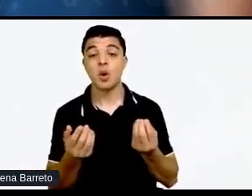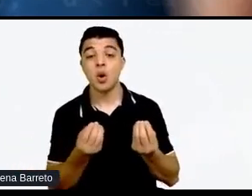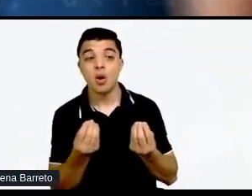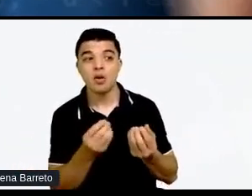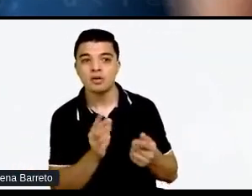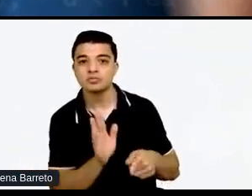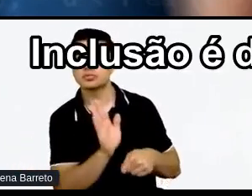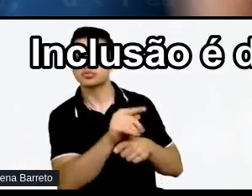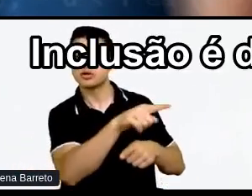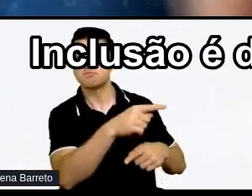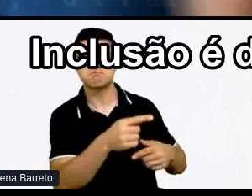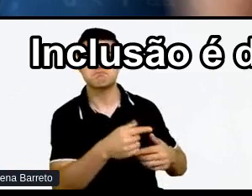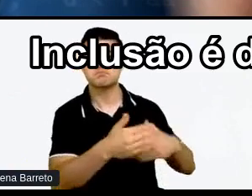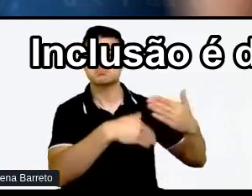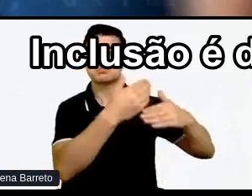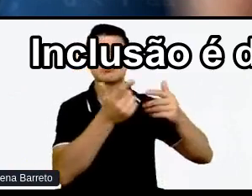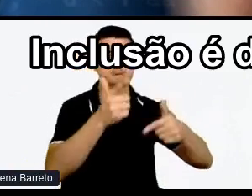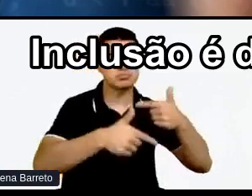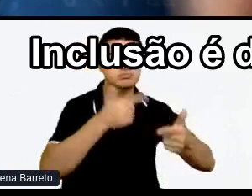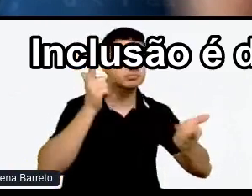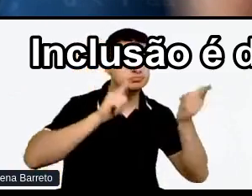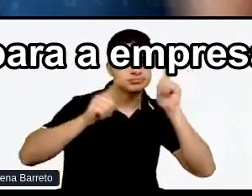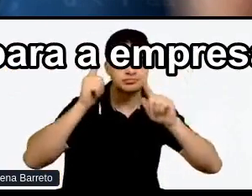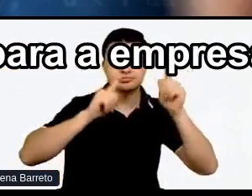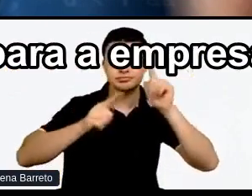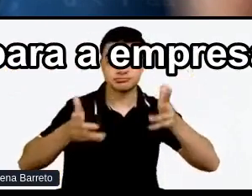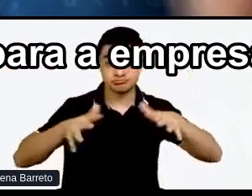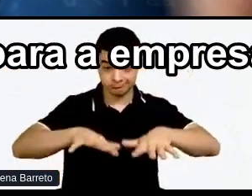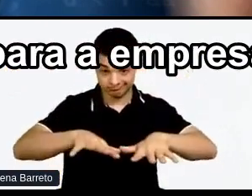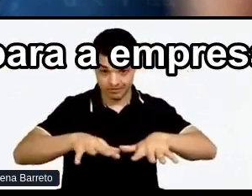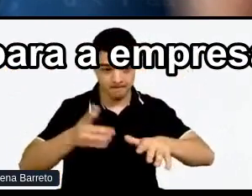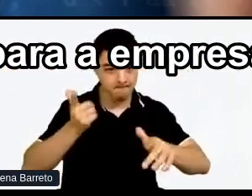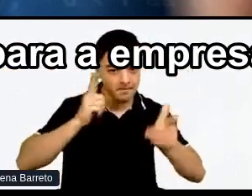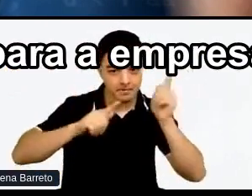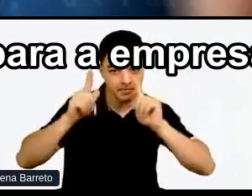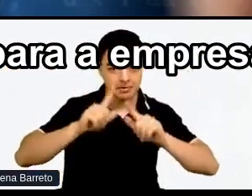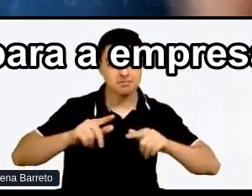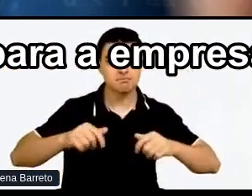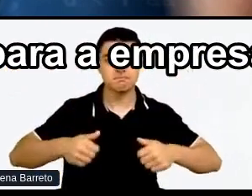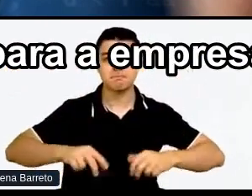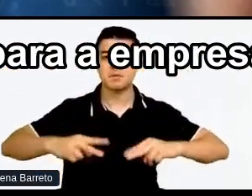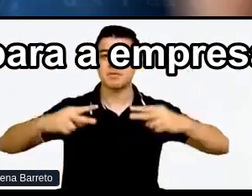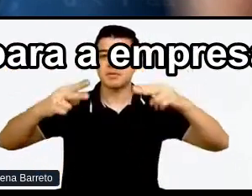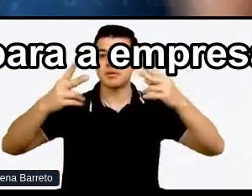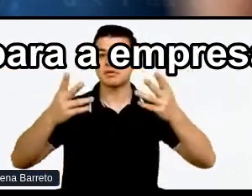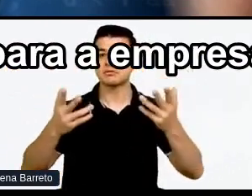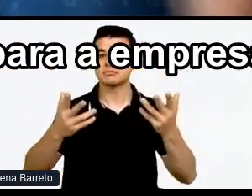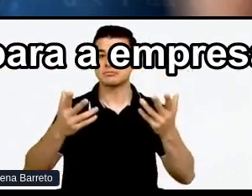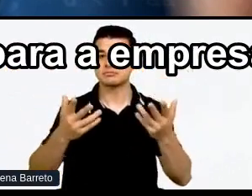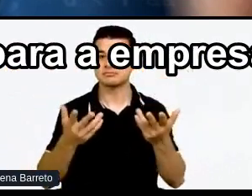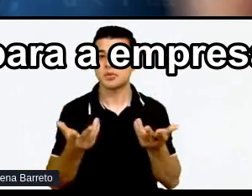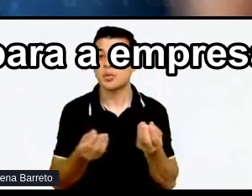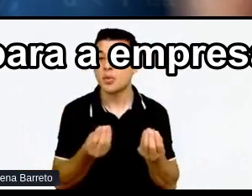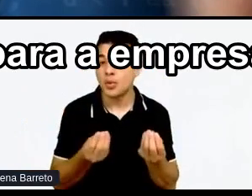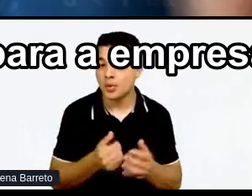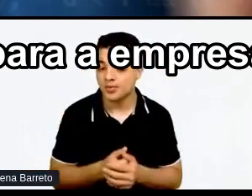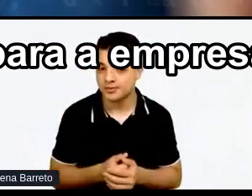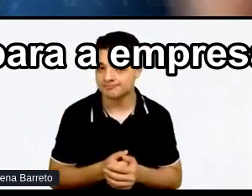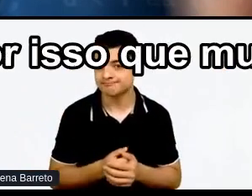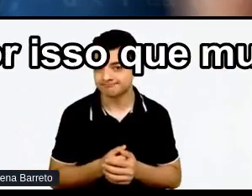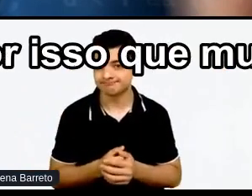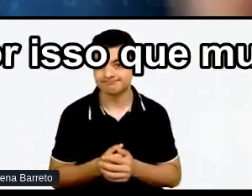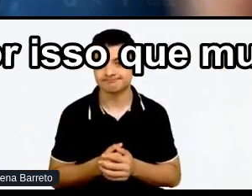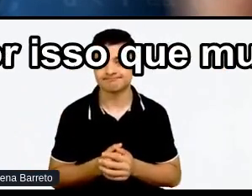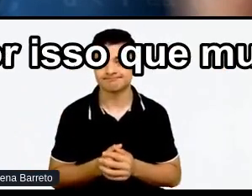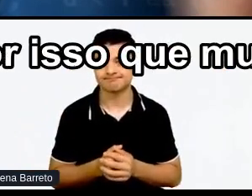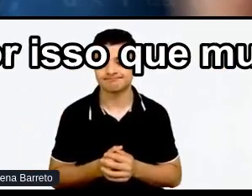resultado? Inclusão é dar resultado. Inclusão é trazer para a empresa também todas essas questões.